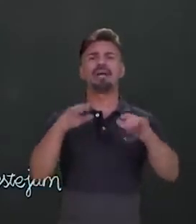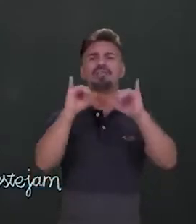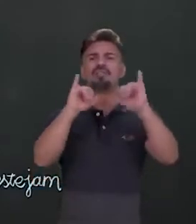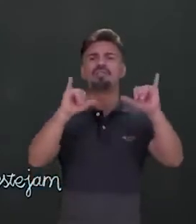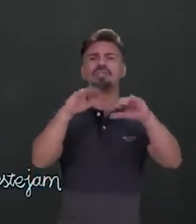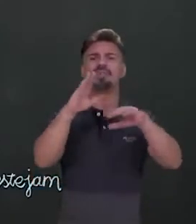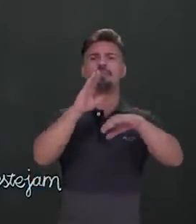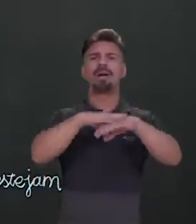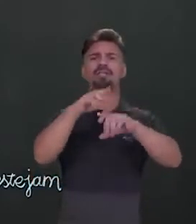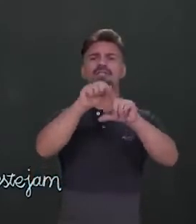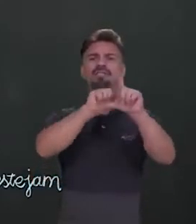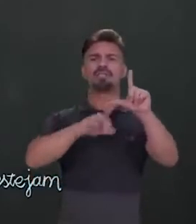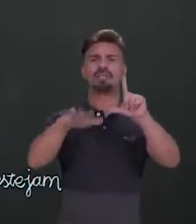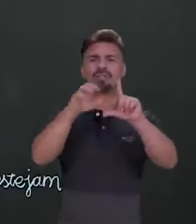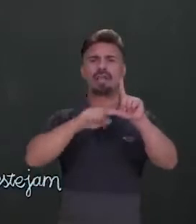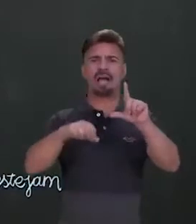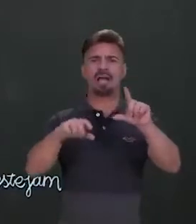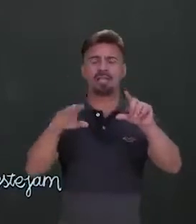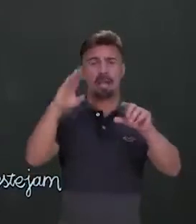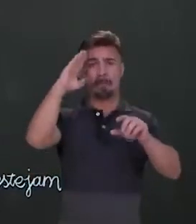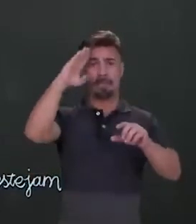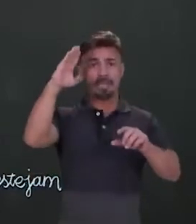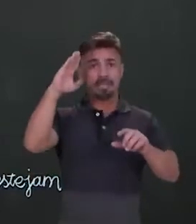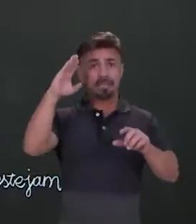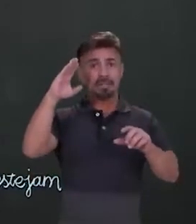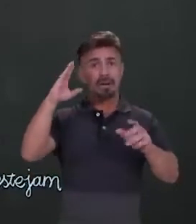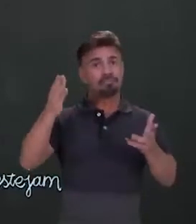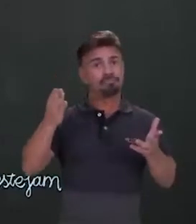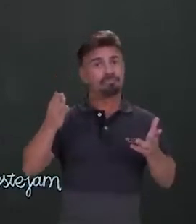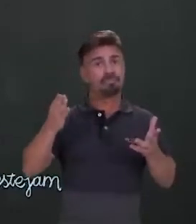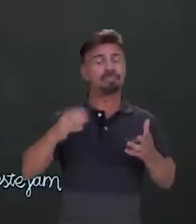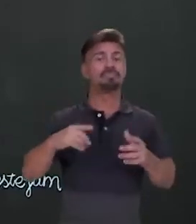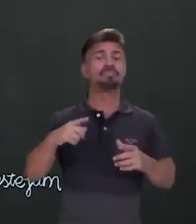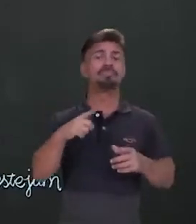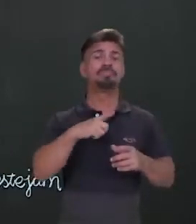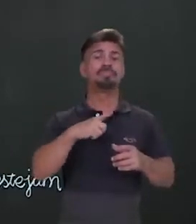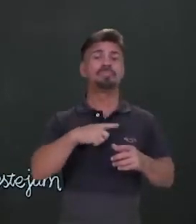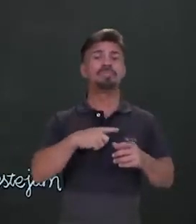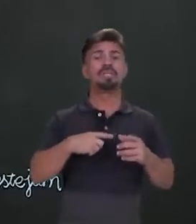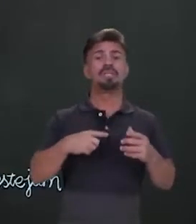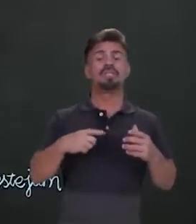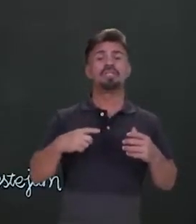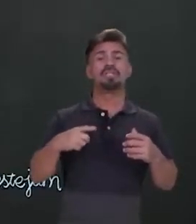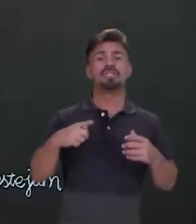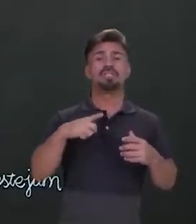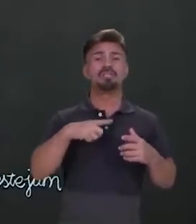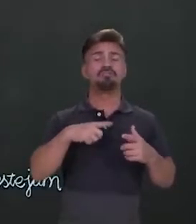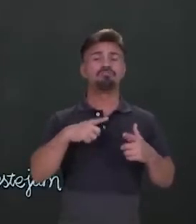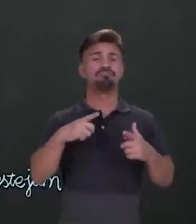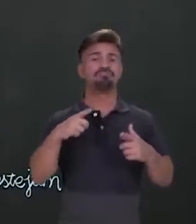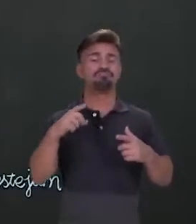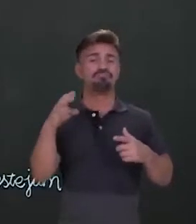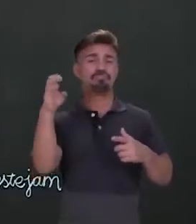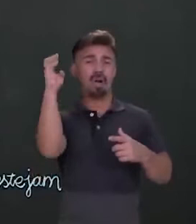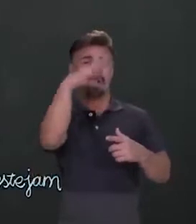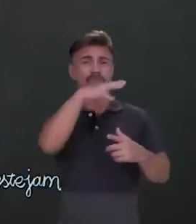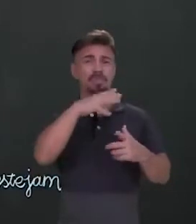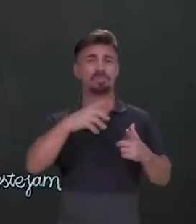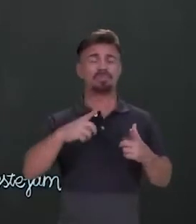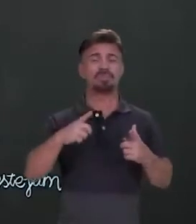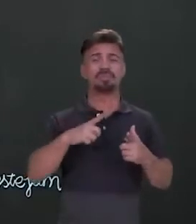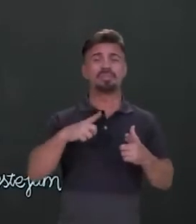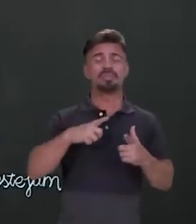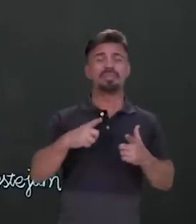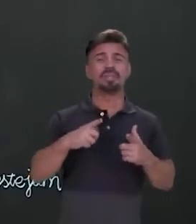são compartilhadas é a oração principal. Não. As notícias têm títulos polêmicos ou sensacionalistas que mais